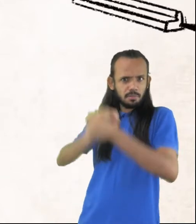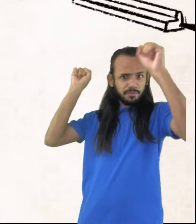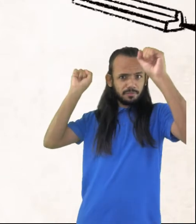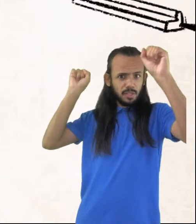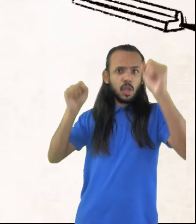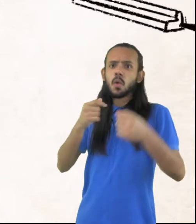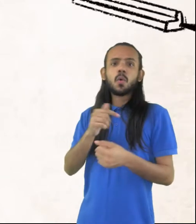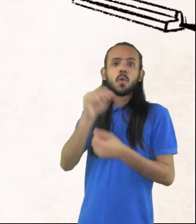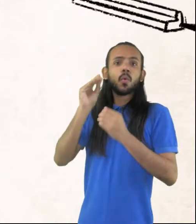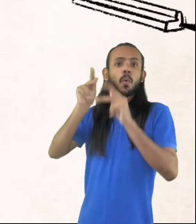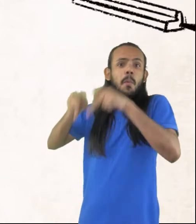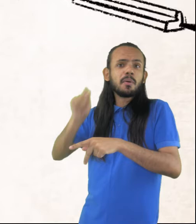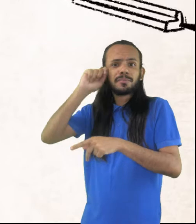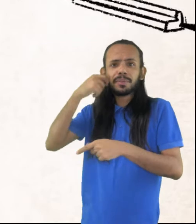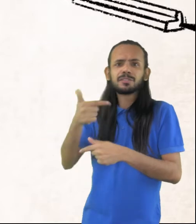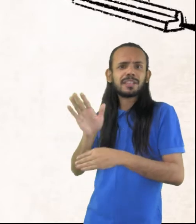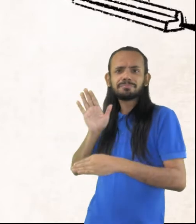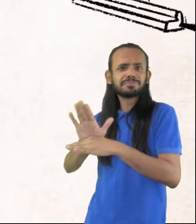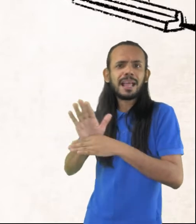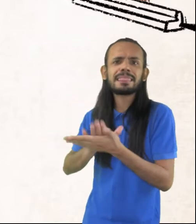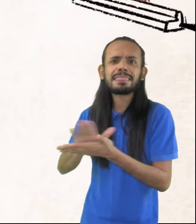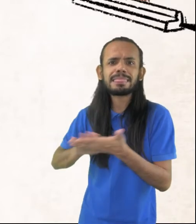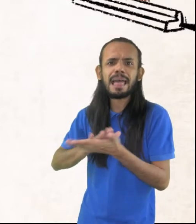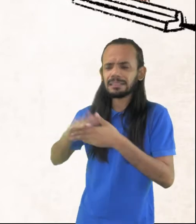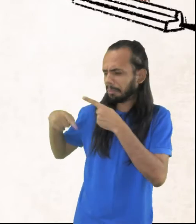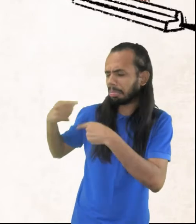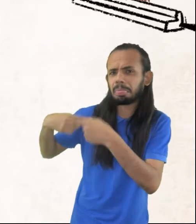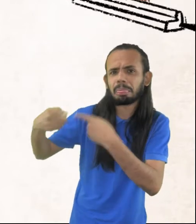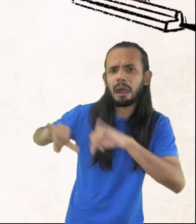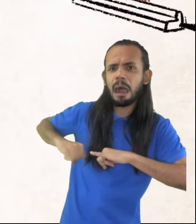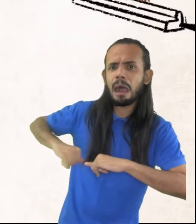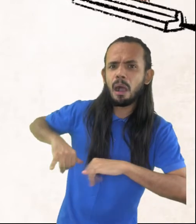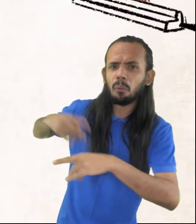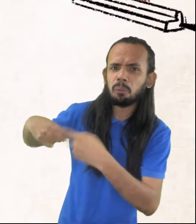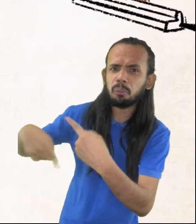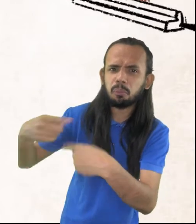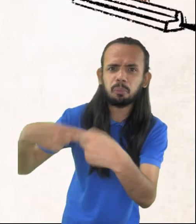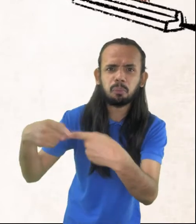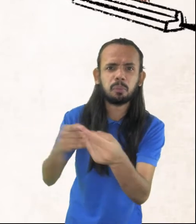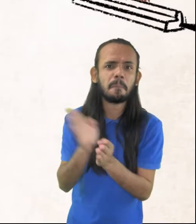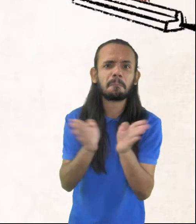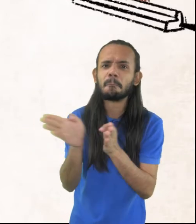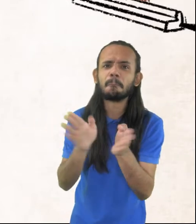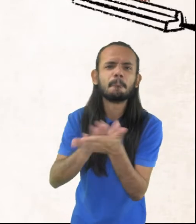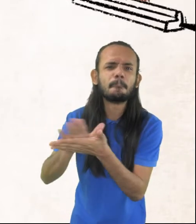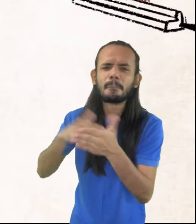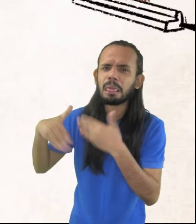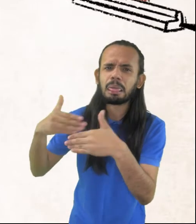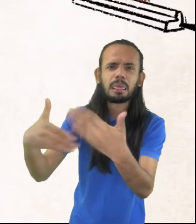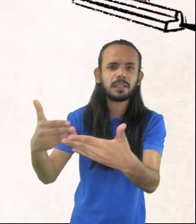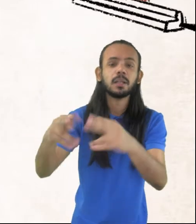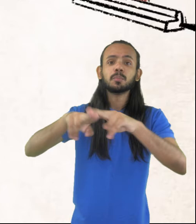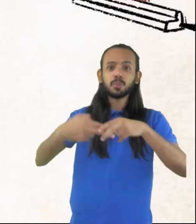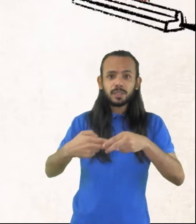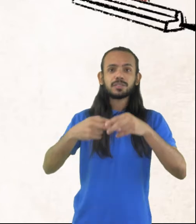abolição e sofrendo diversos tipos de opressão, desfavorecimentos e violência ao longo de gerações, não surpreende que os índices